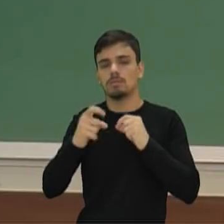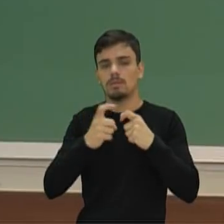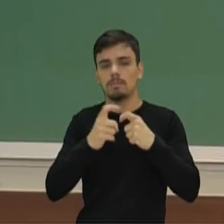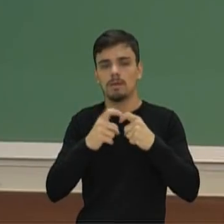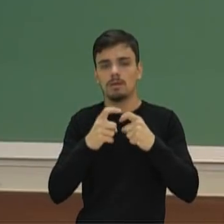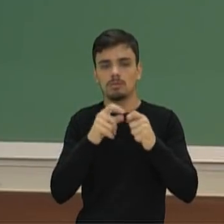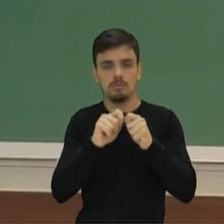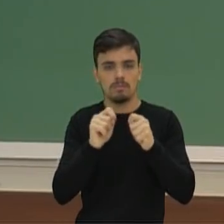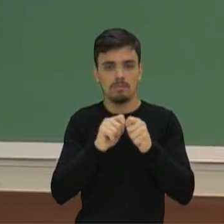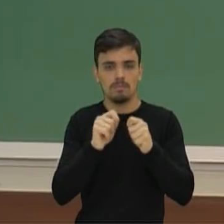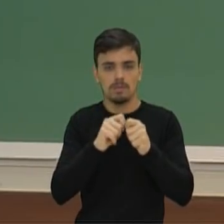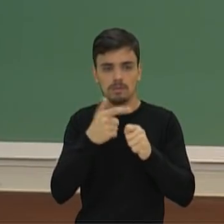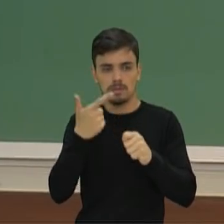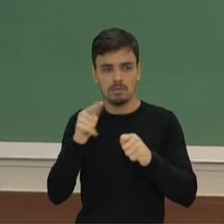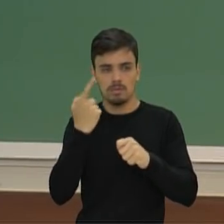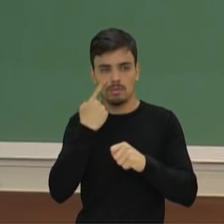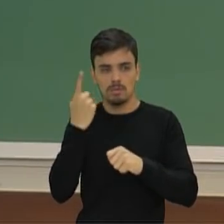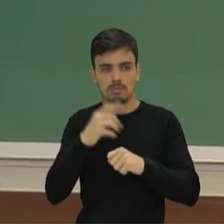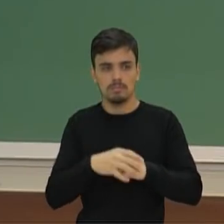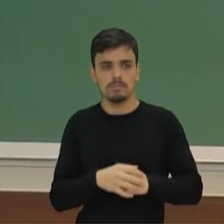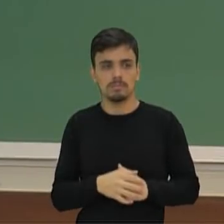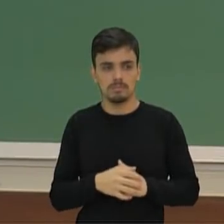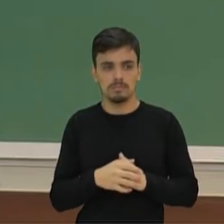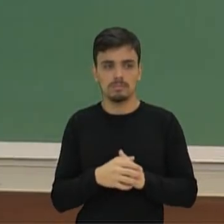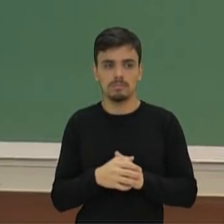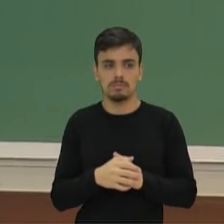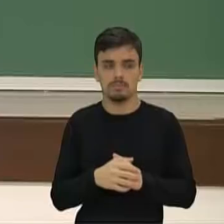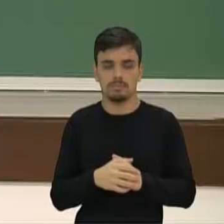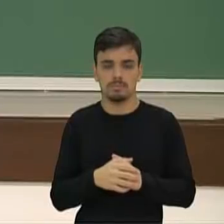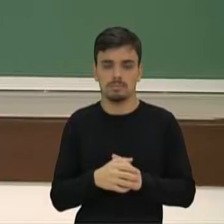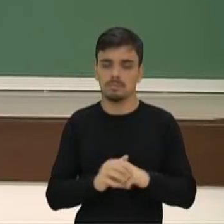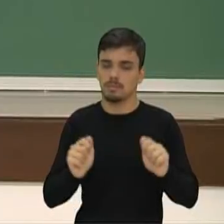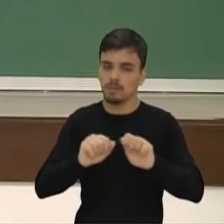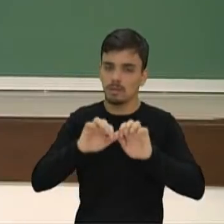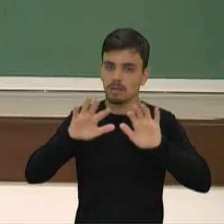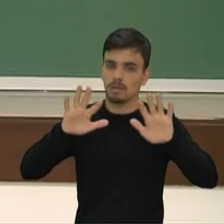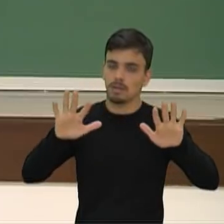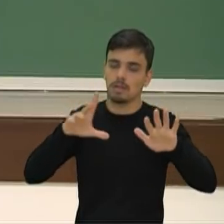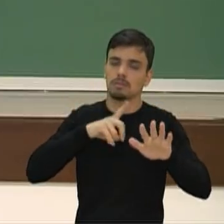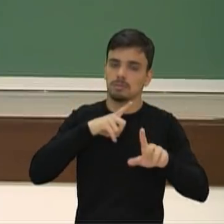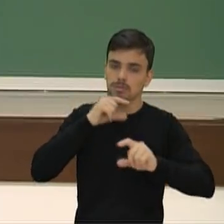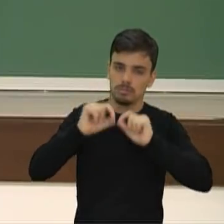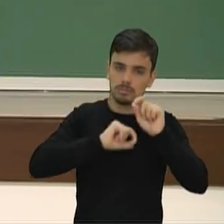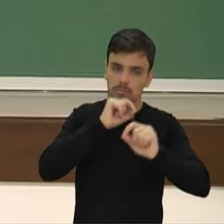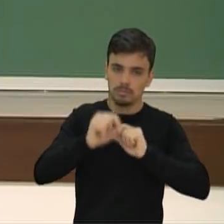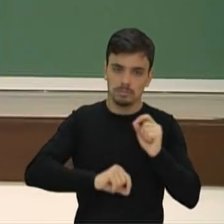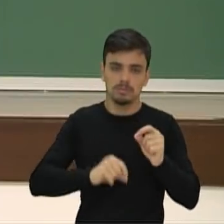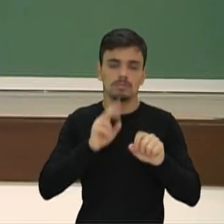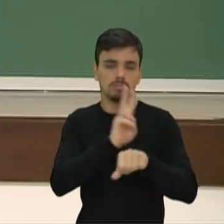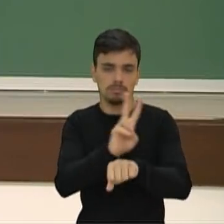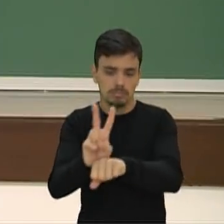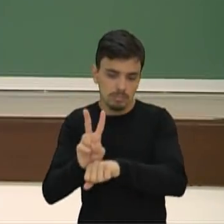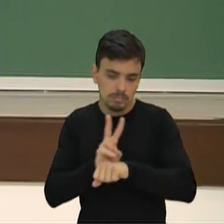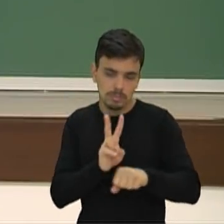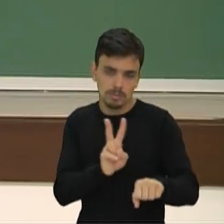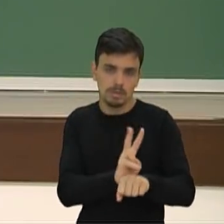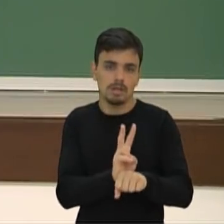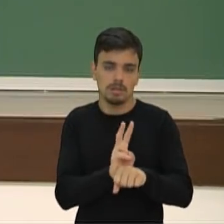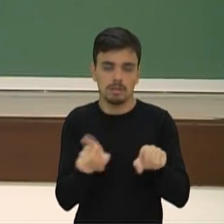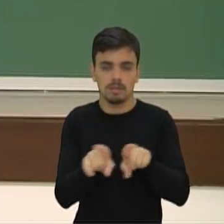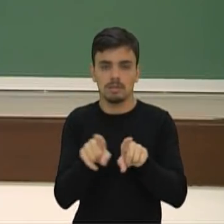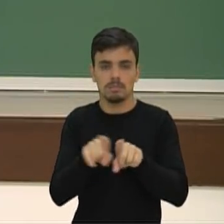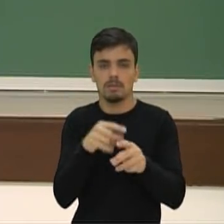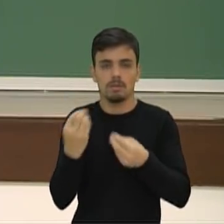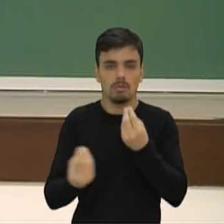a sucção na outra extremidade, removendo a catarata. Lógico que ainda tinha cuidados posteriores, você tinha que manter